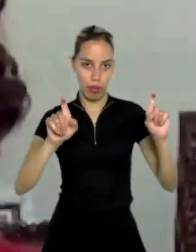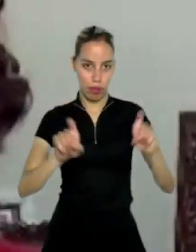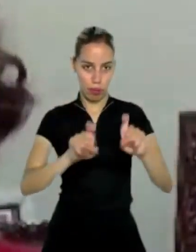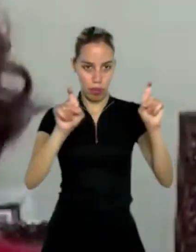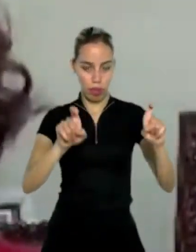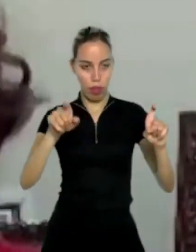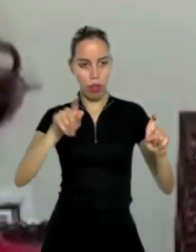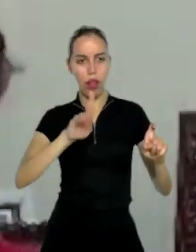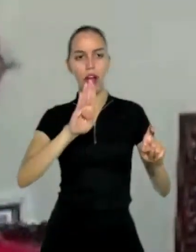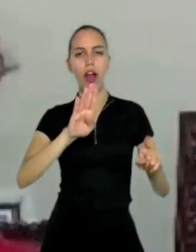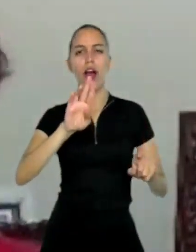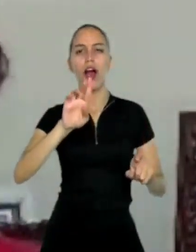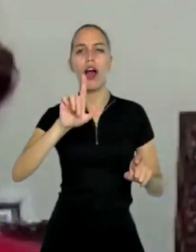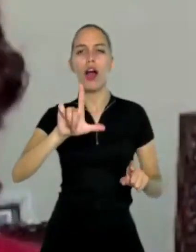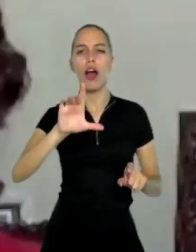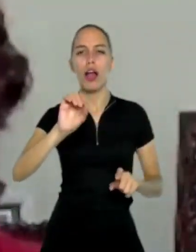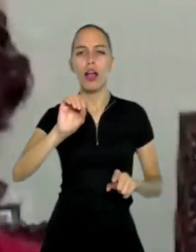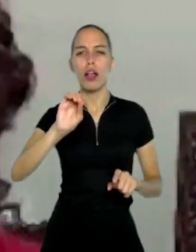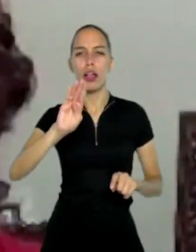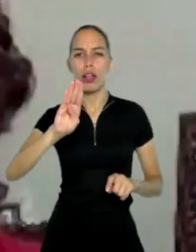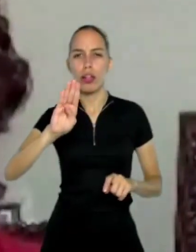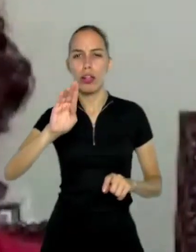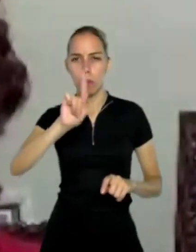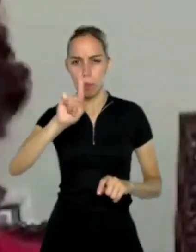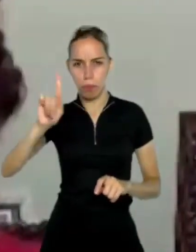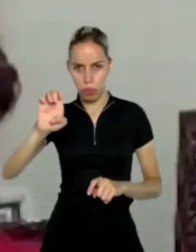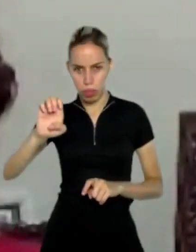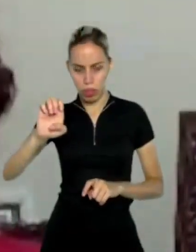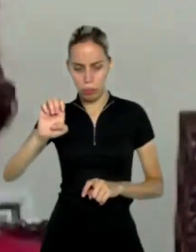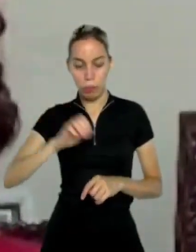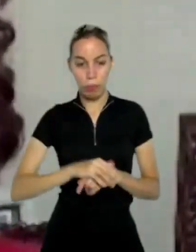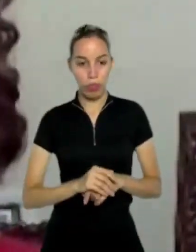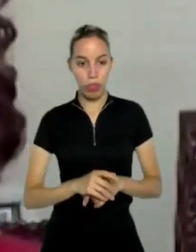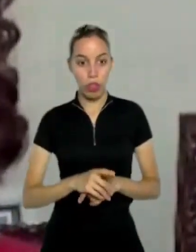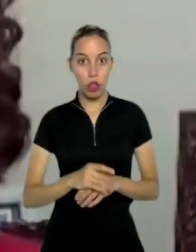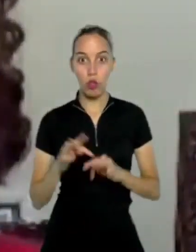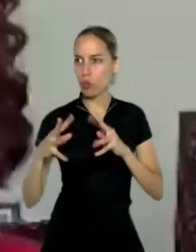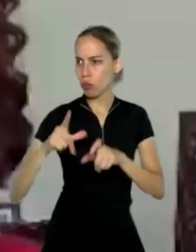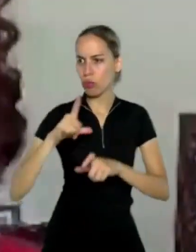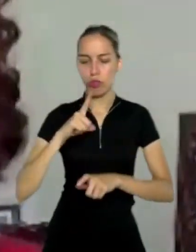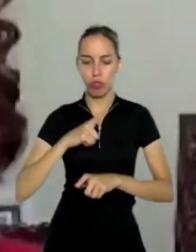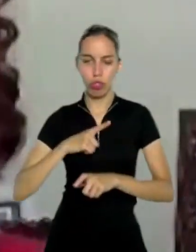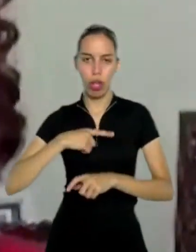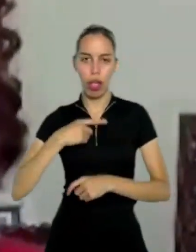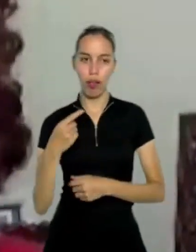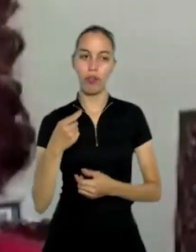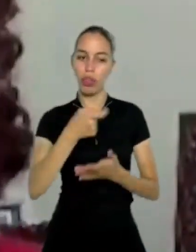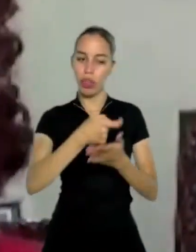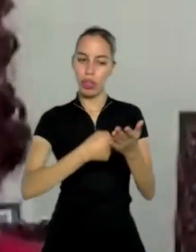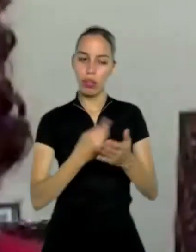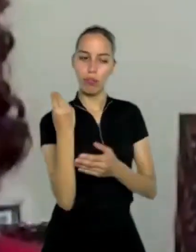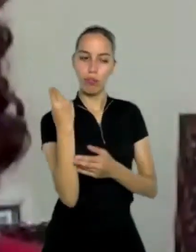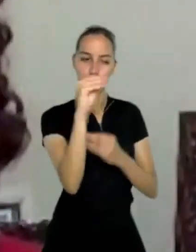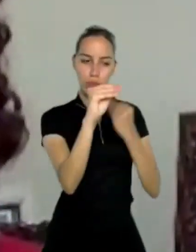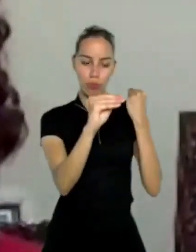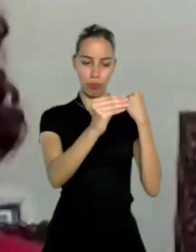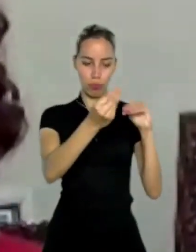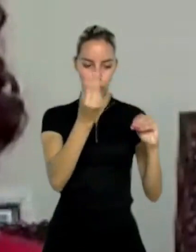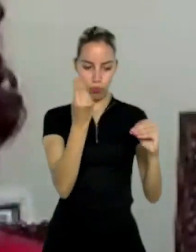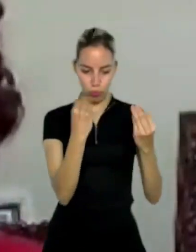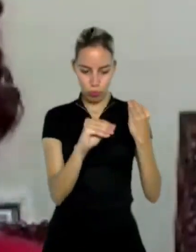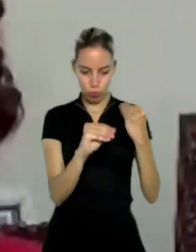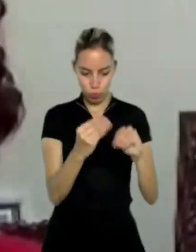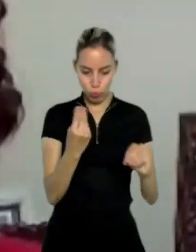era Blogspot, que era Aham. todo mundo tinha blog, né? Aí eu abri esse blog e comecei a publicar